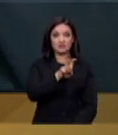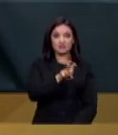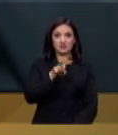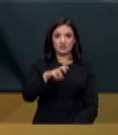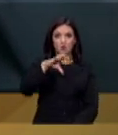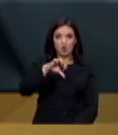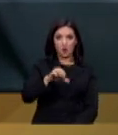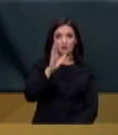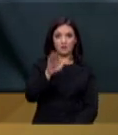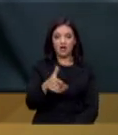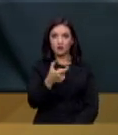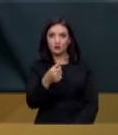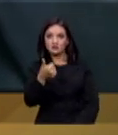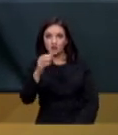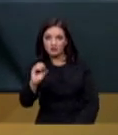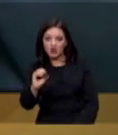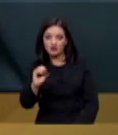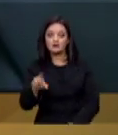559/2010 e